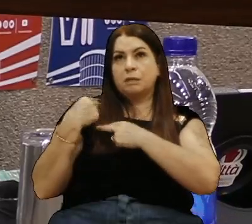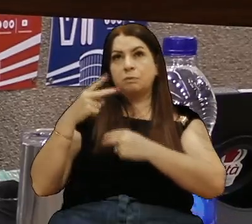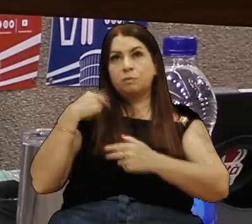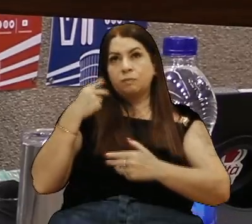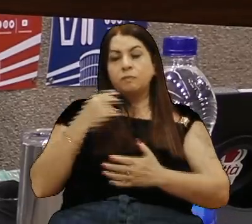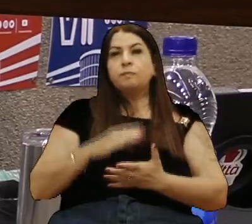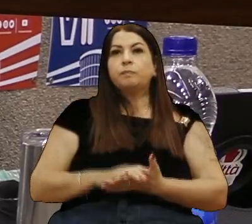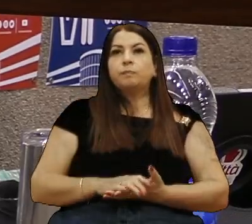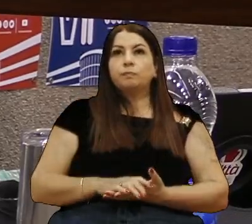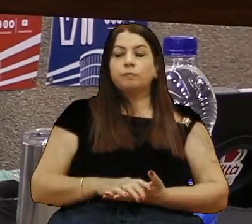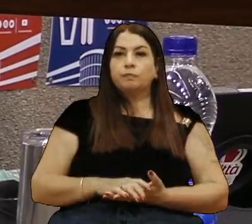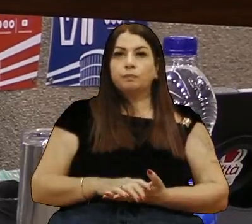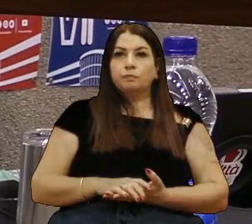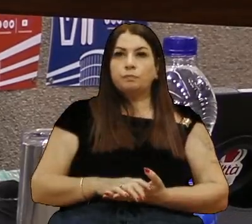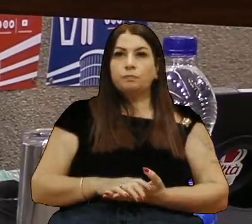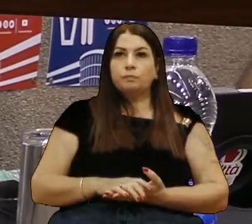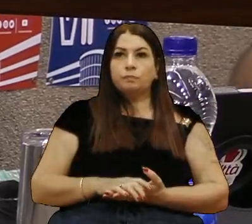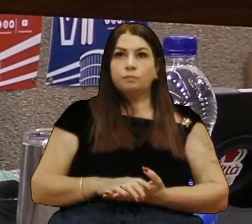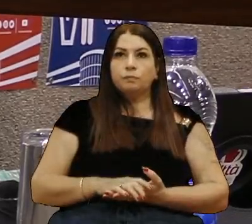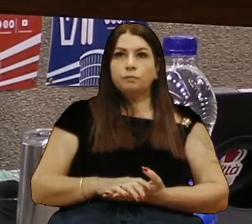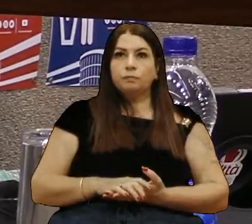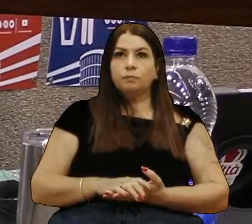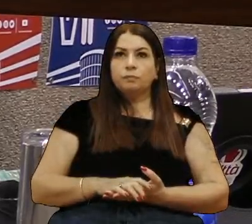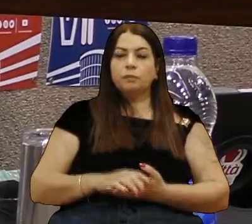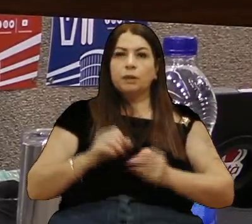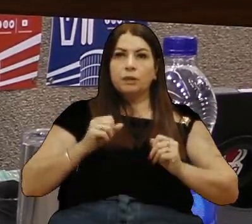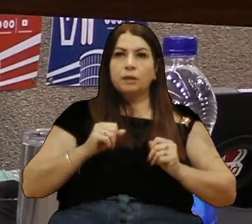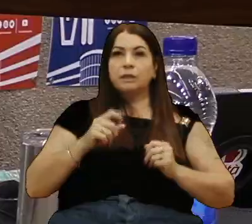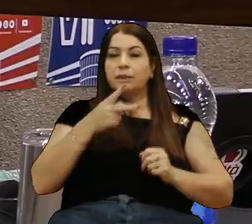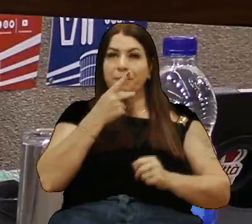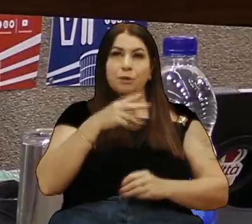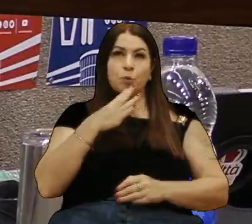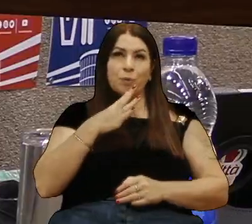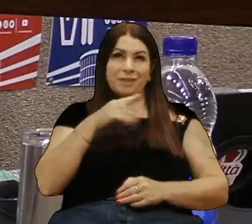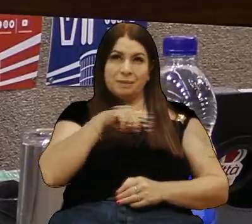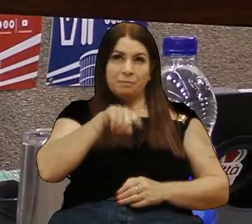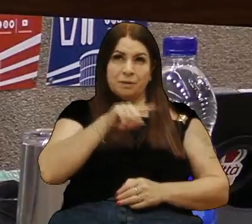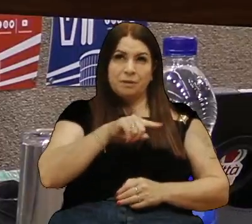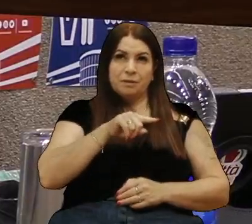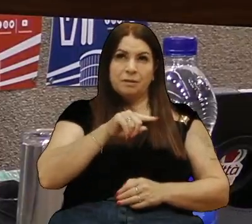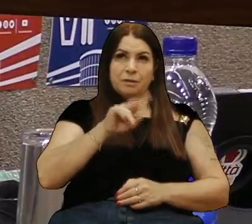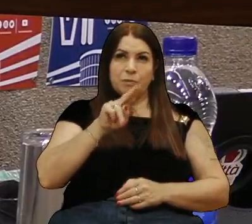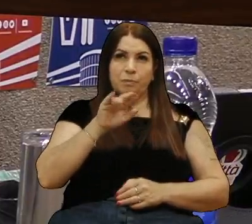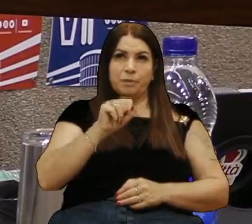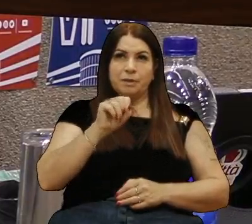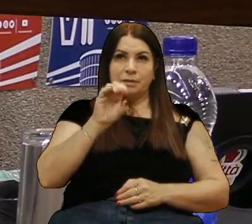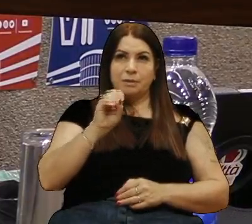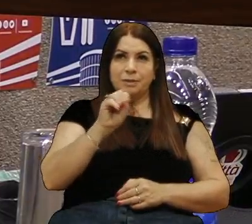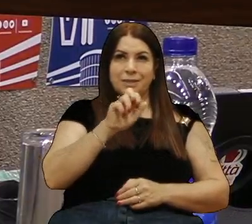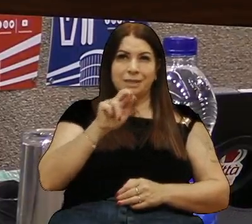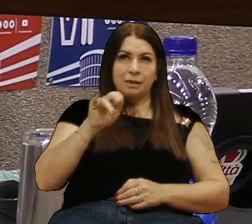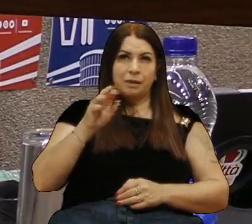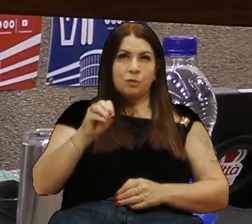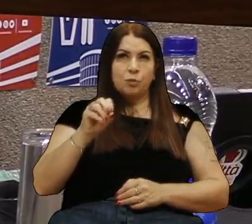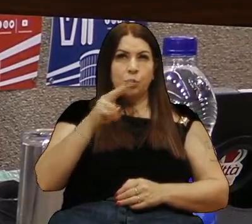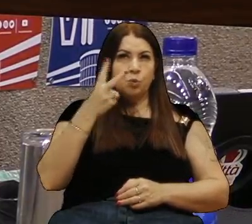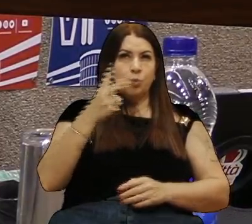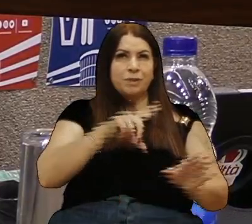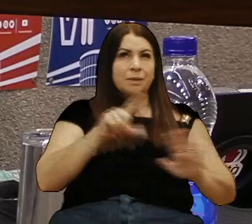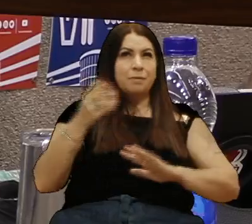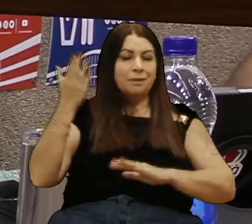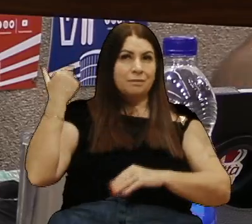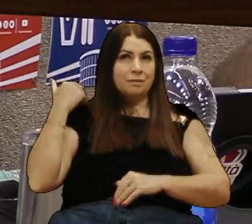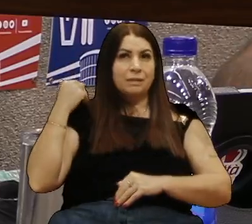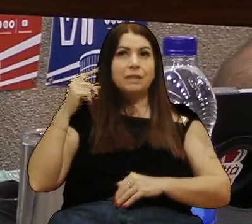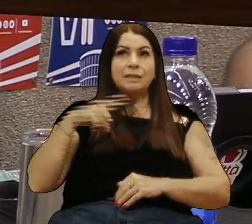vereadores. E, a título de conhecimento, eu estive na UBS lá do Serrano, há 2 semanas atrás,